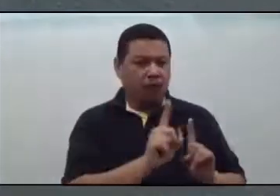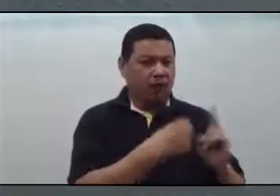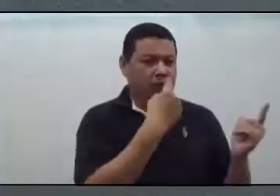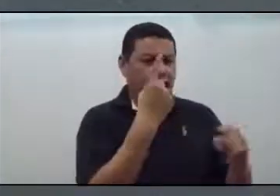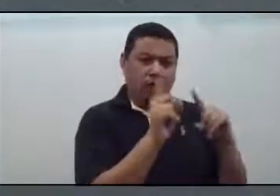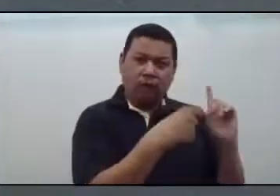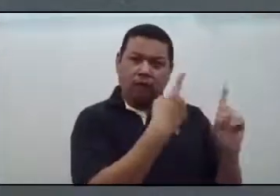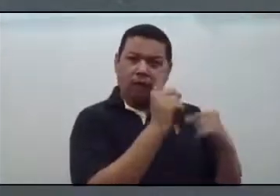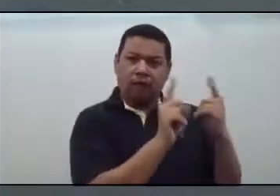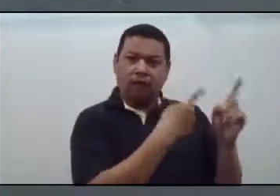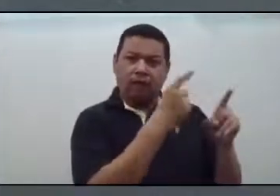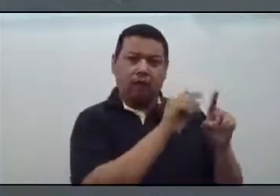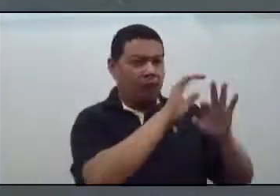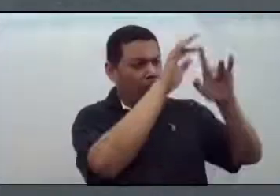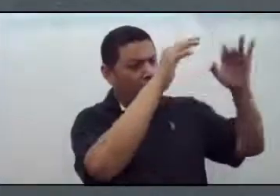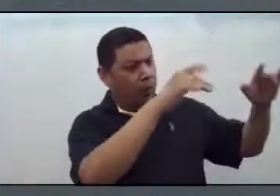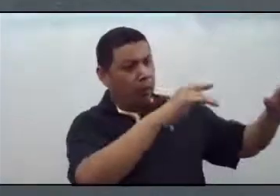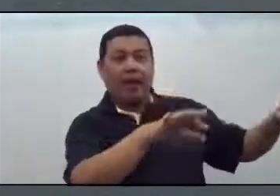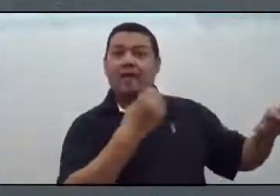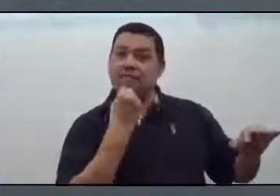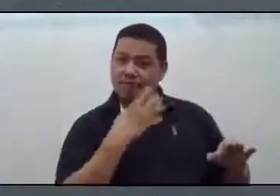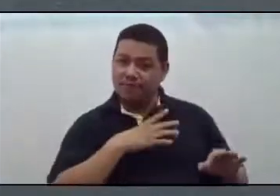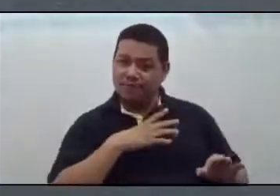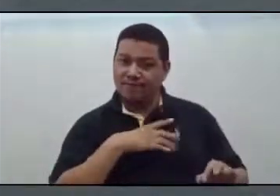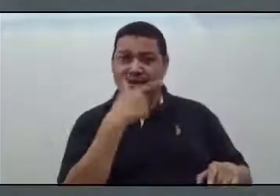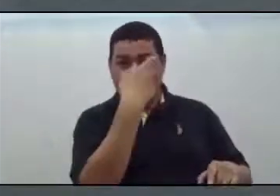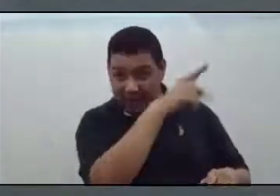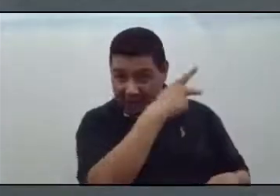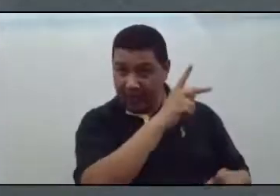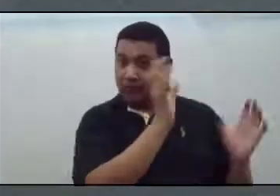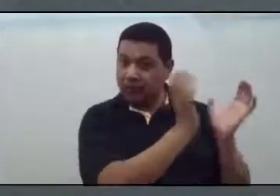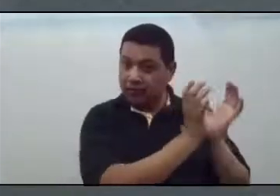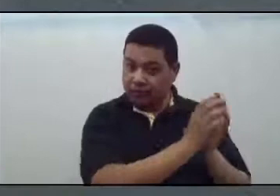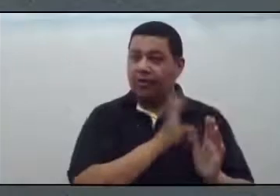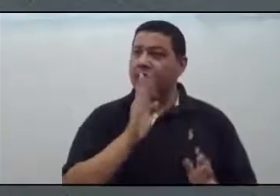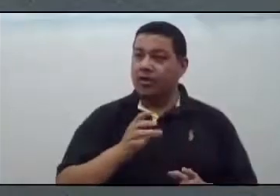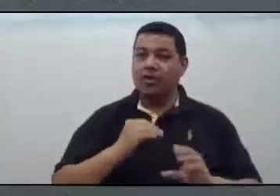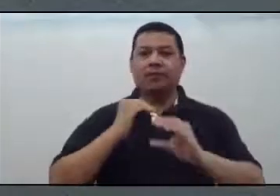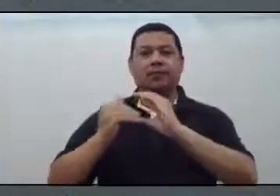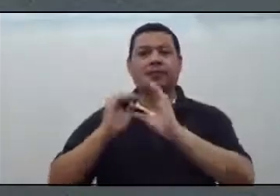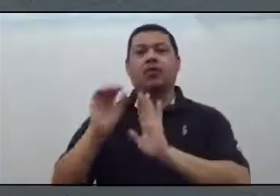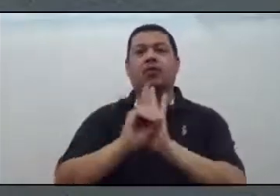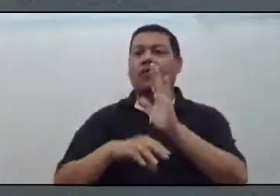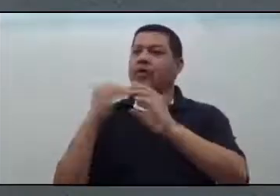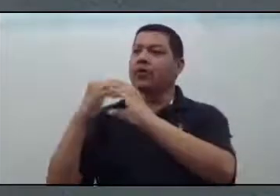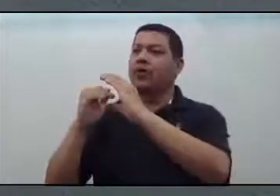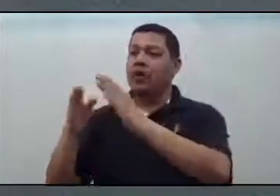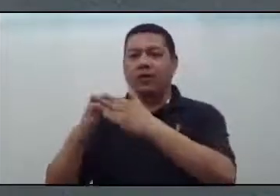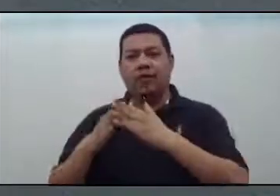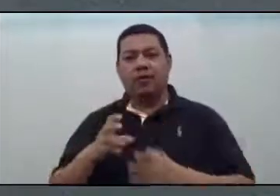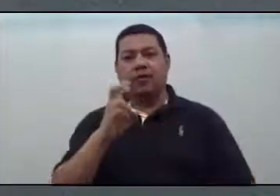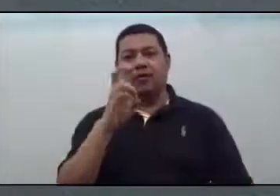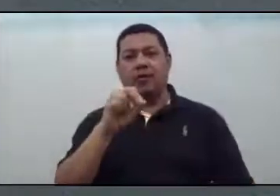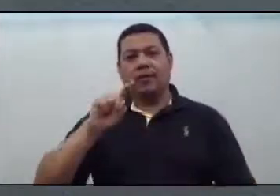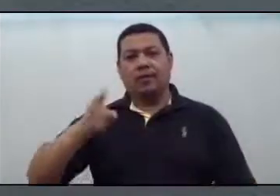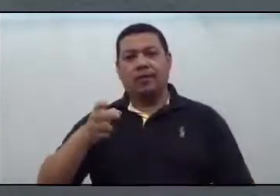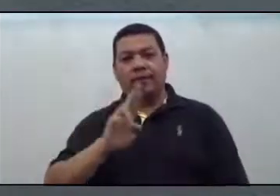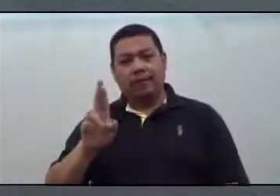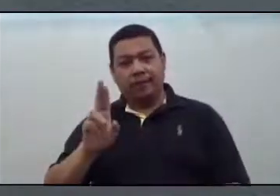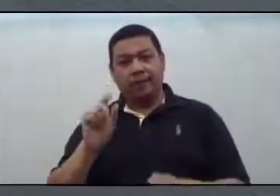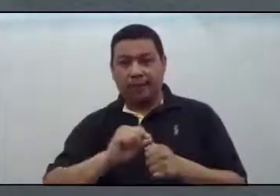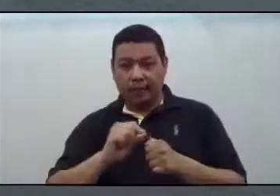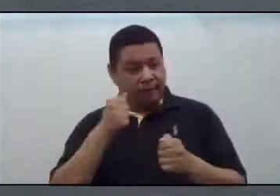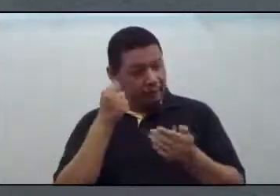esse cultivo da lavoura na aldeia deles. Fizemos um encaminhamento no ofício pedindo 50 mil de recurso